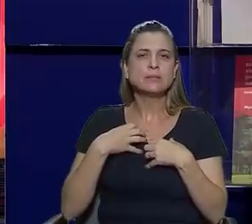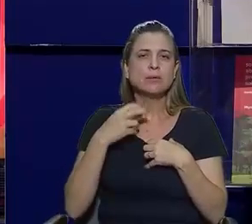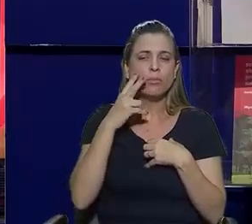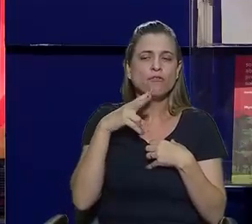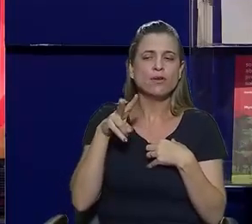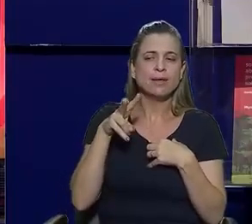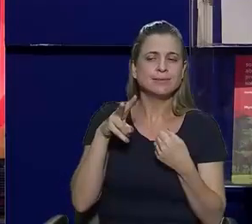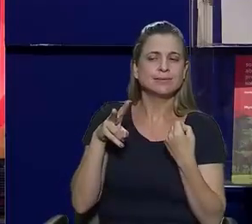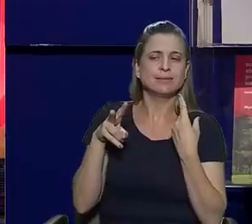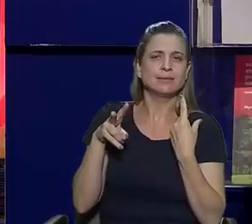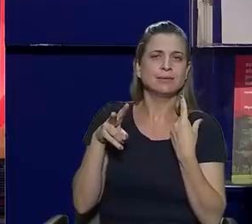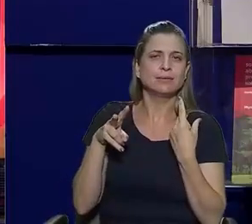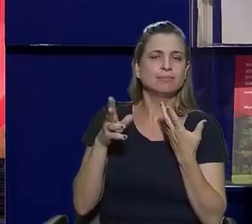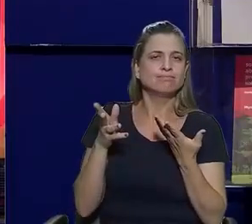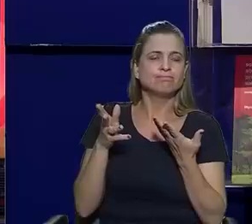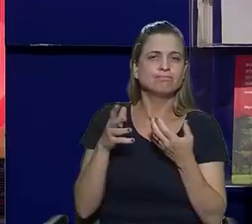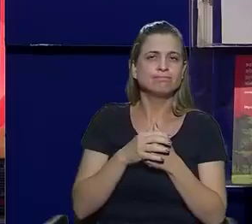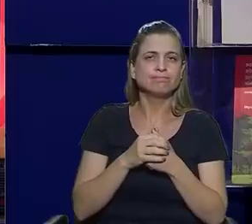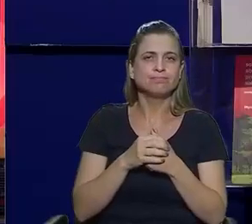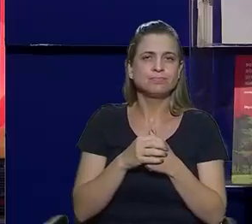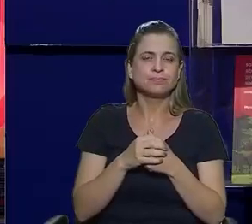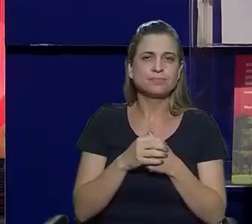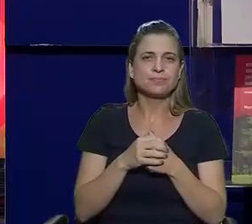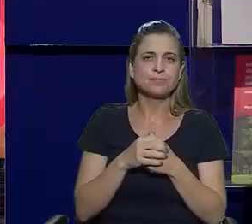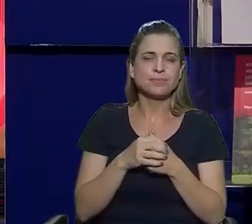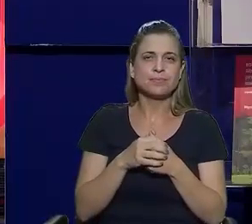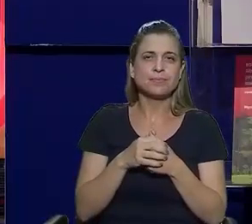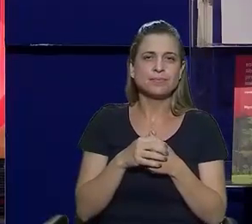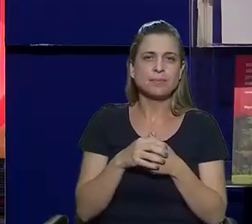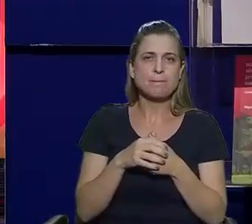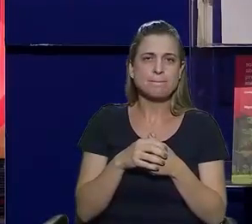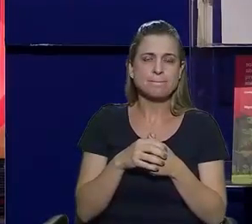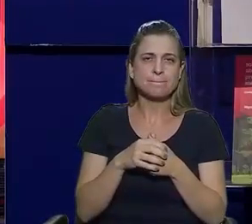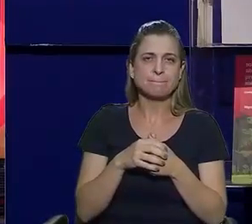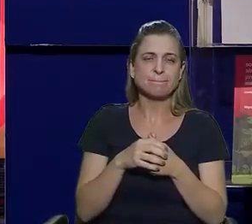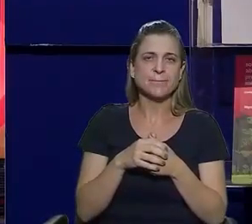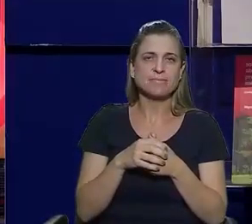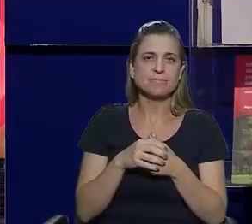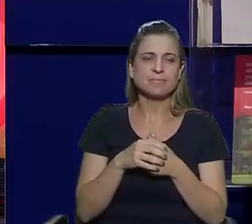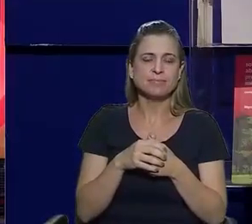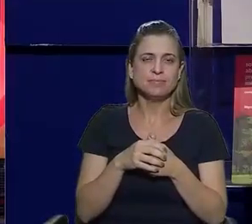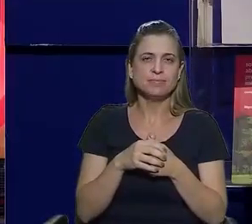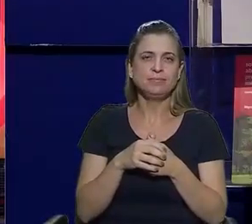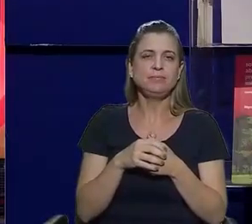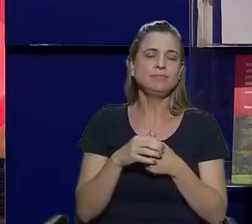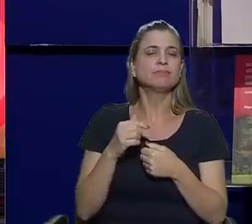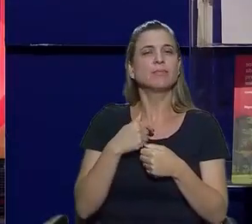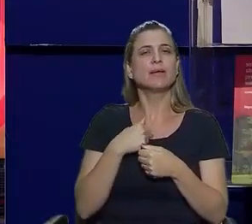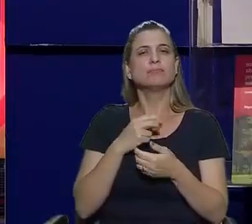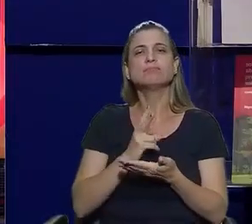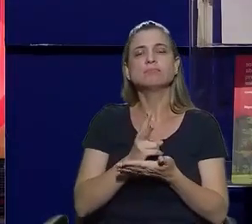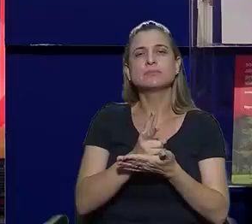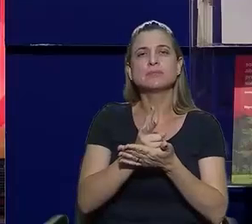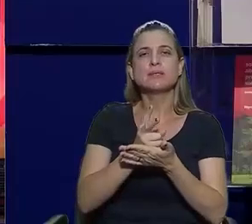você, né? Como você estava se referindo anteriormente, e mesmo Jefferson, que eu sempre penso, por